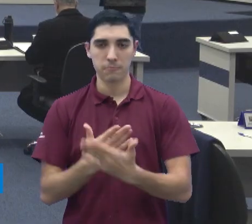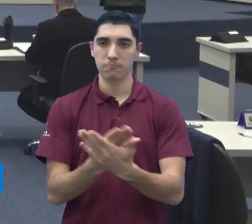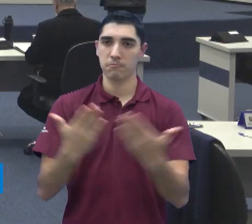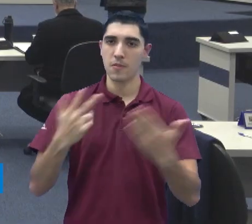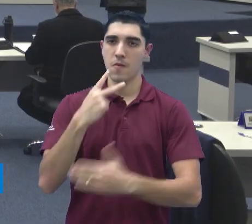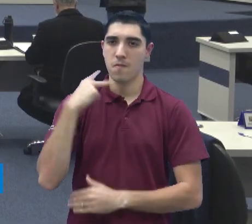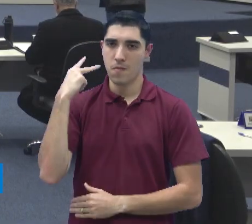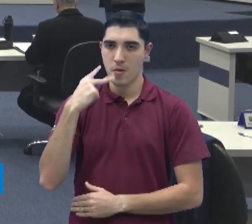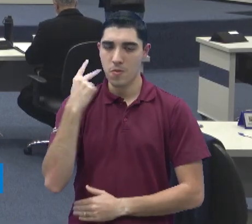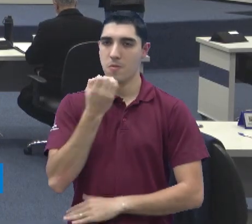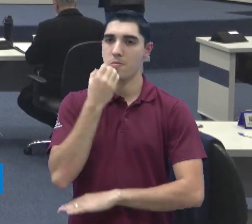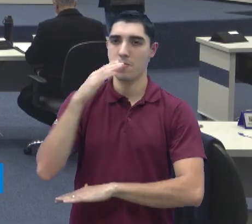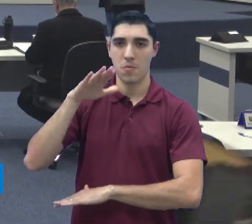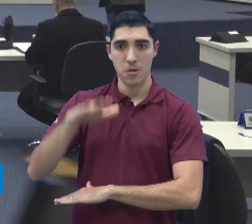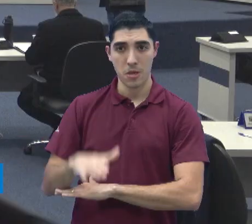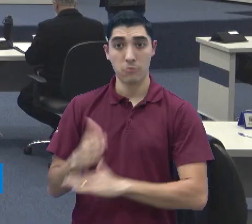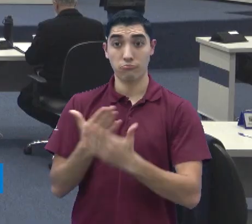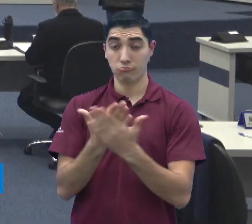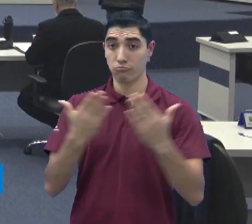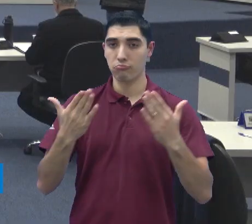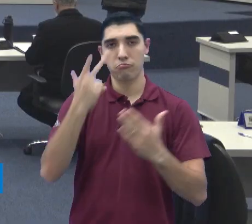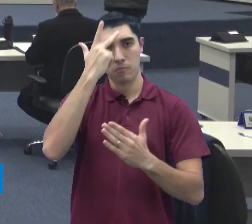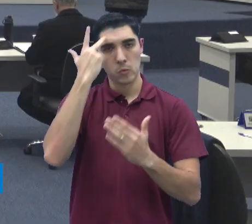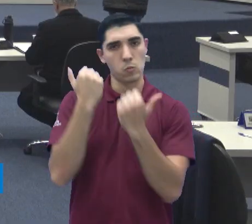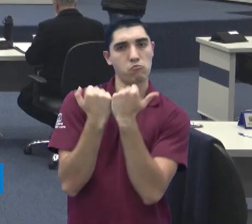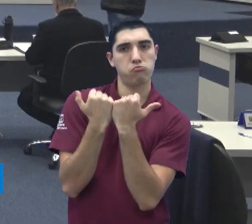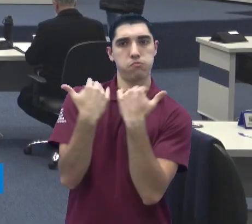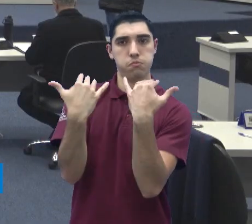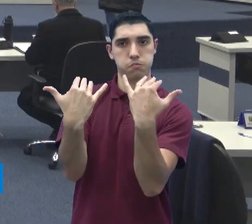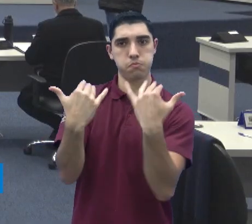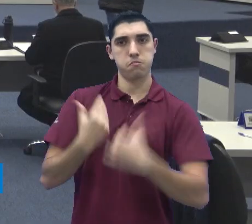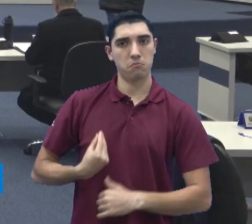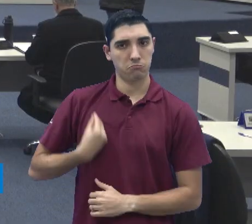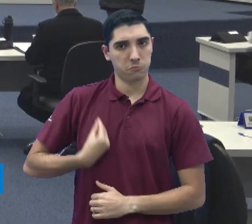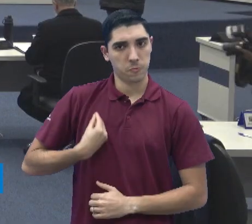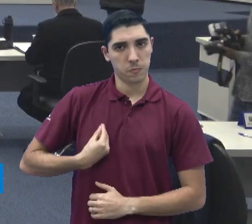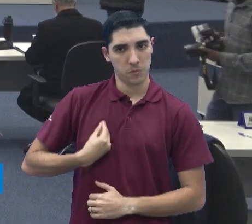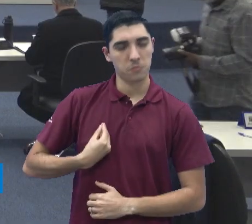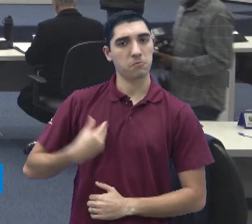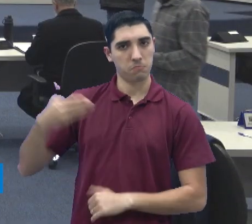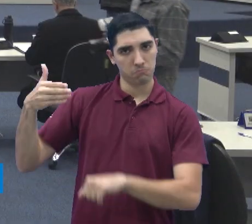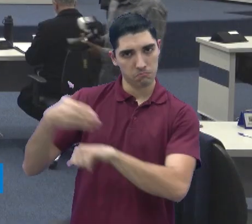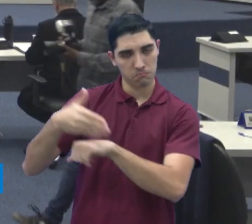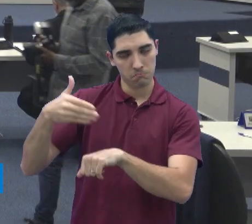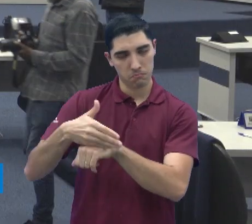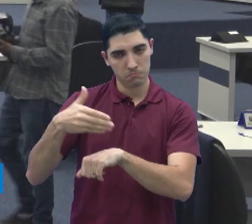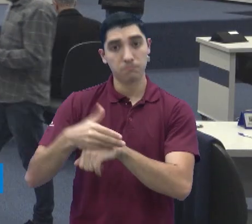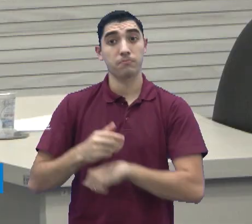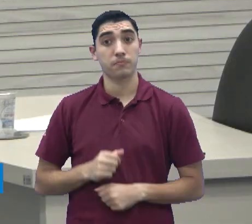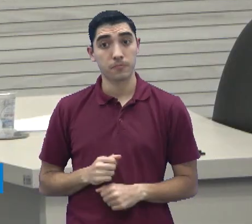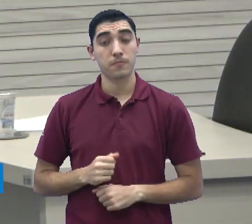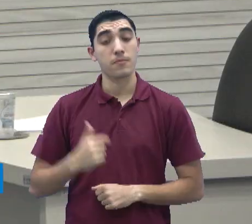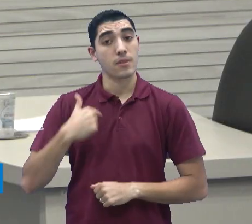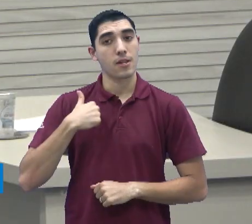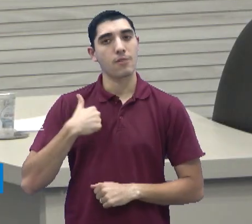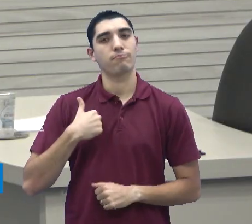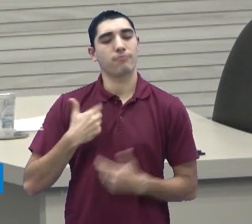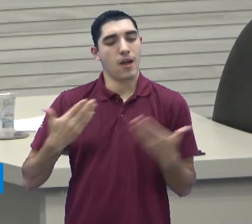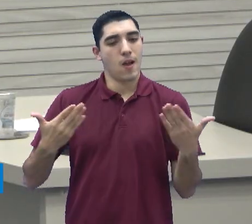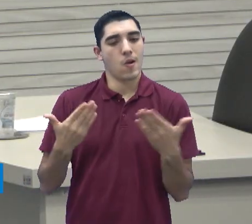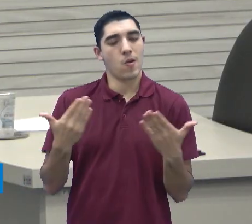vereadores, a todos que estão aí no plenário, né, na galeria da Câmara. Eu gostaria de aproveitar a